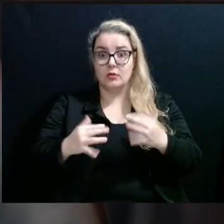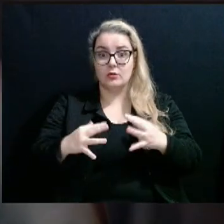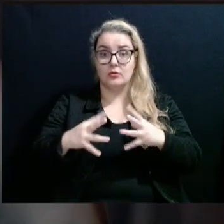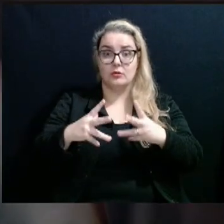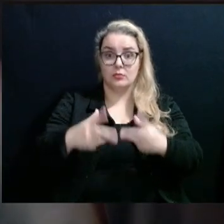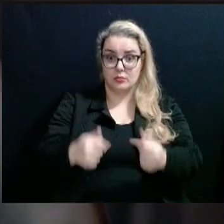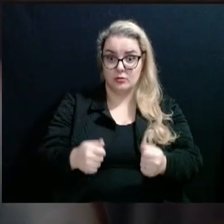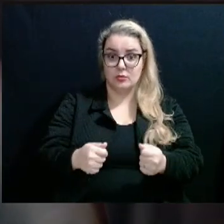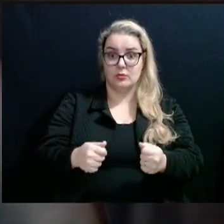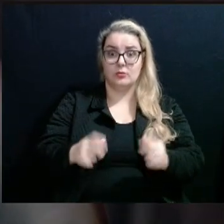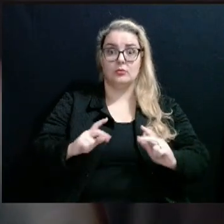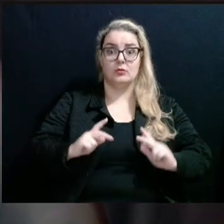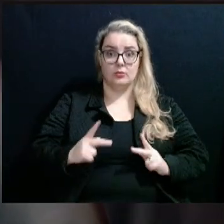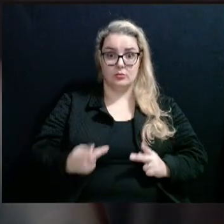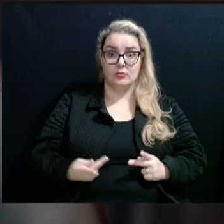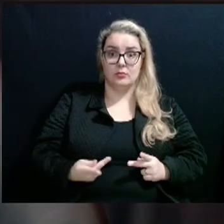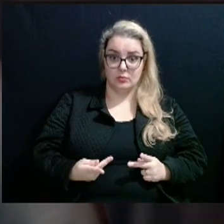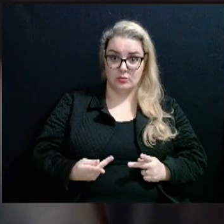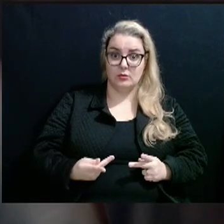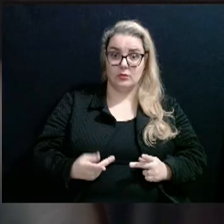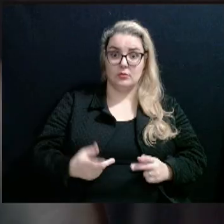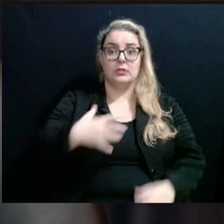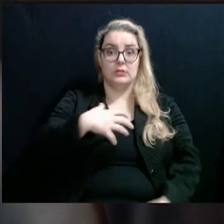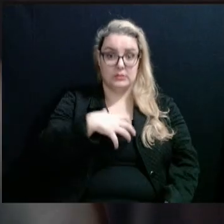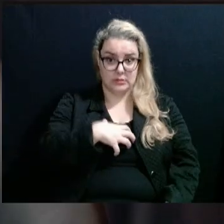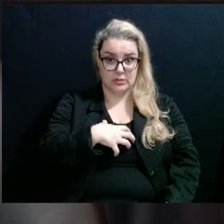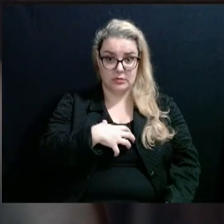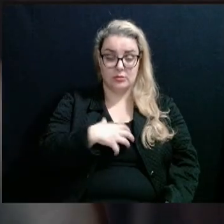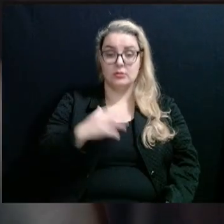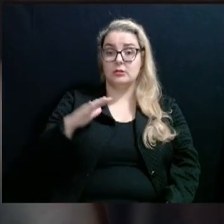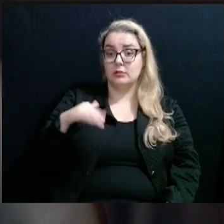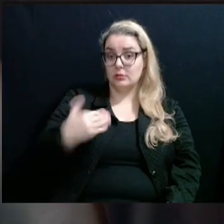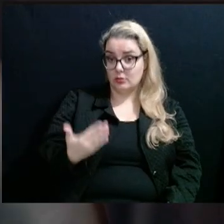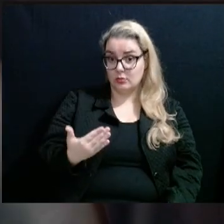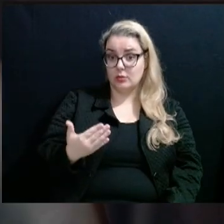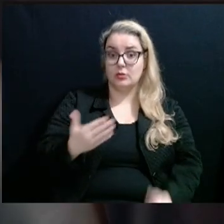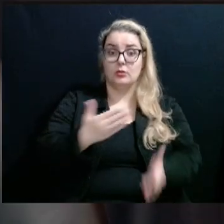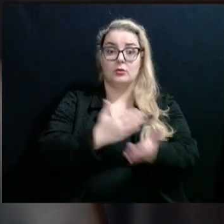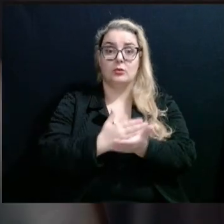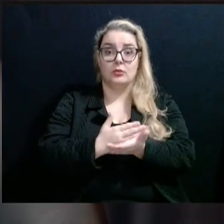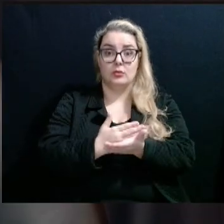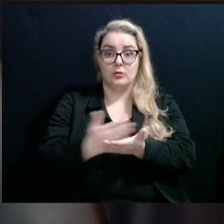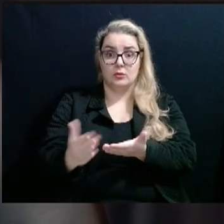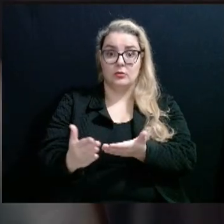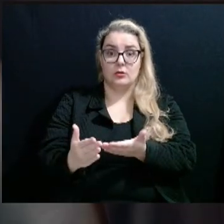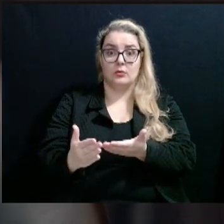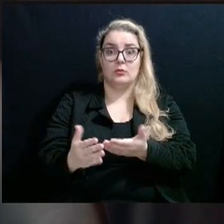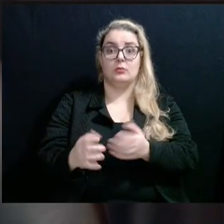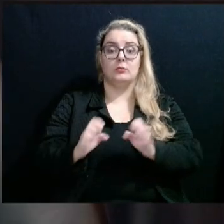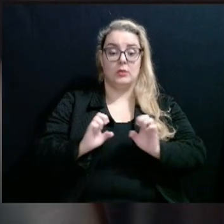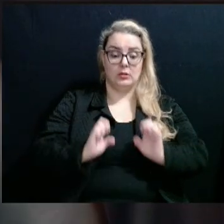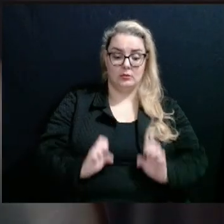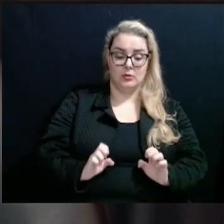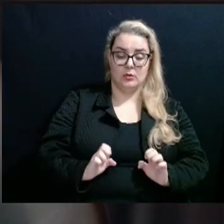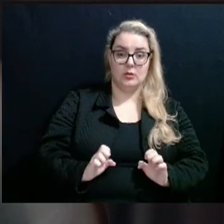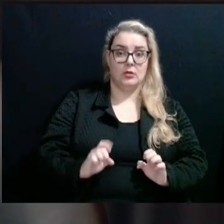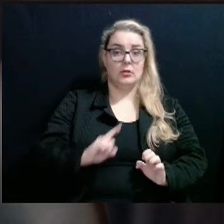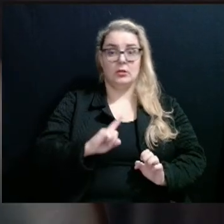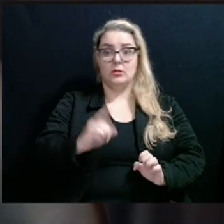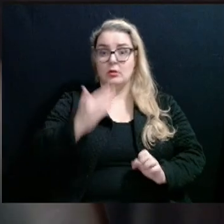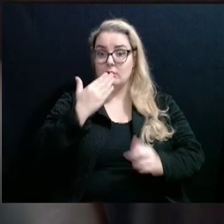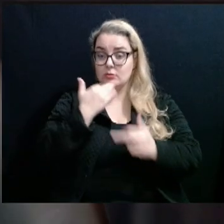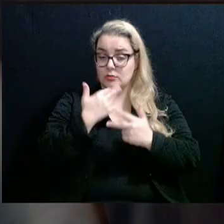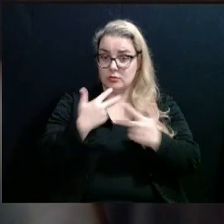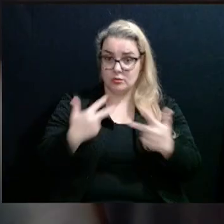humano sente. Então, Uhum. quando você começa pela questão ética, não estou comendo carne,